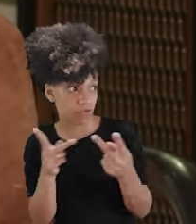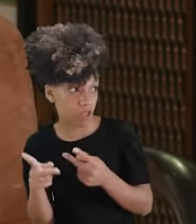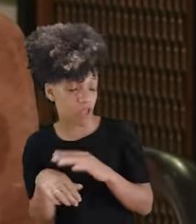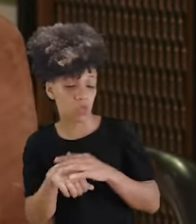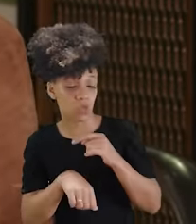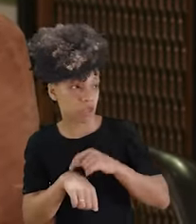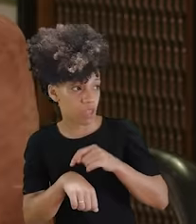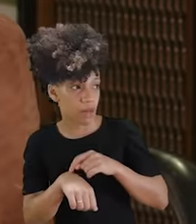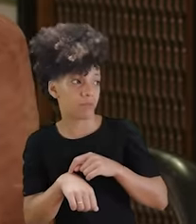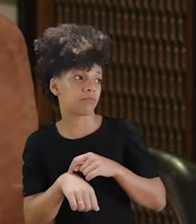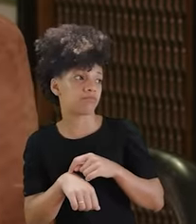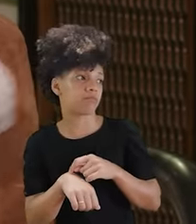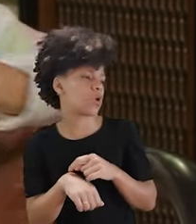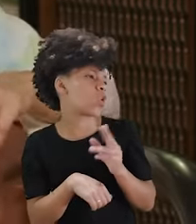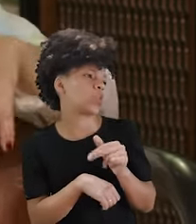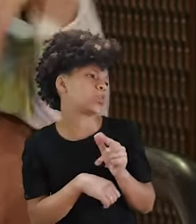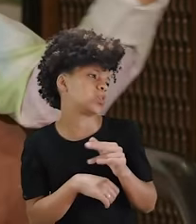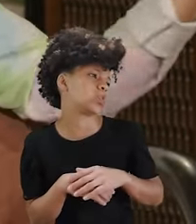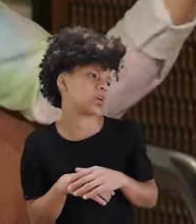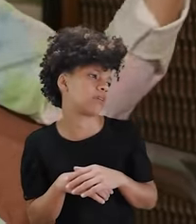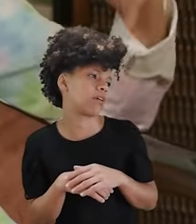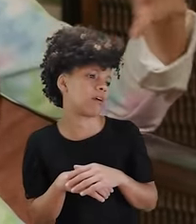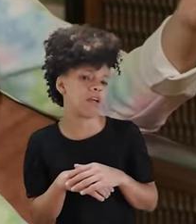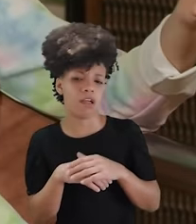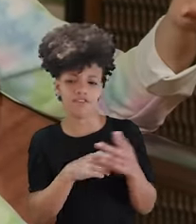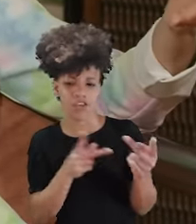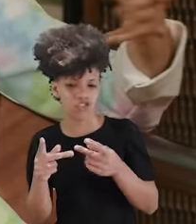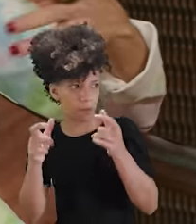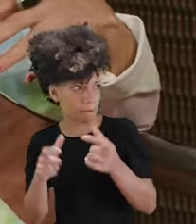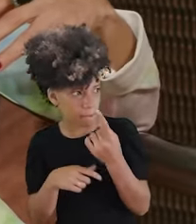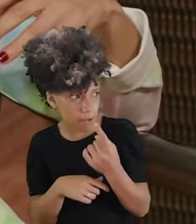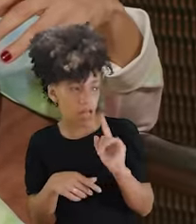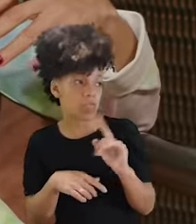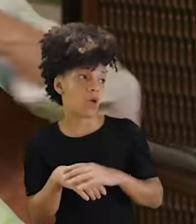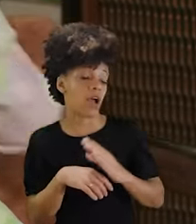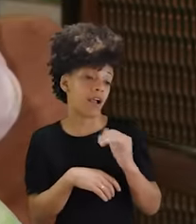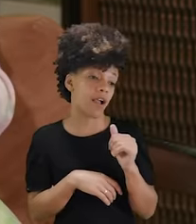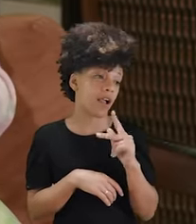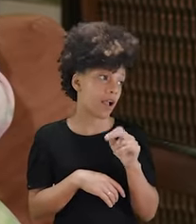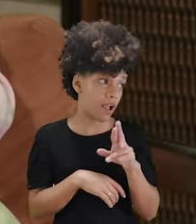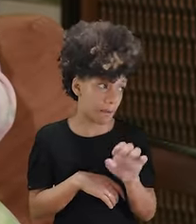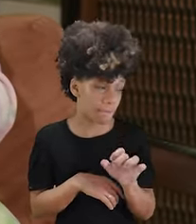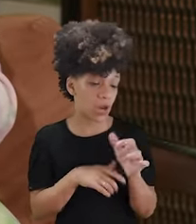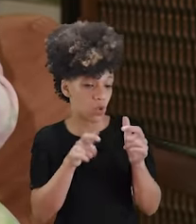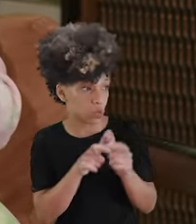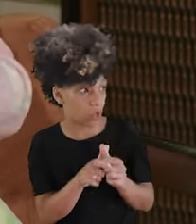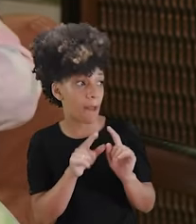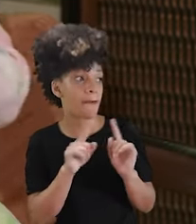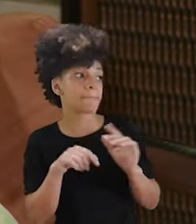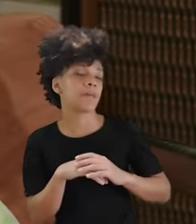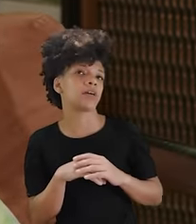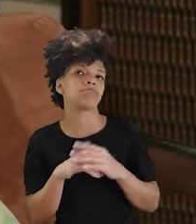então tudo bem cabe é um lugar pequeno mas falando de outras cidades a gente não ia para o mesmo lugar